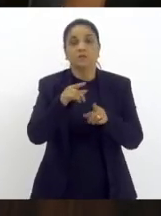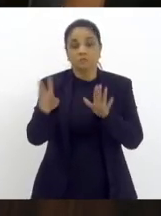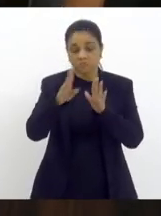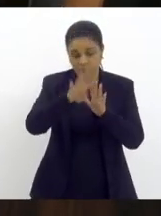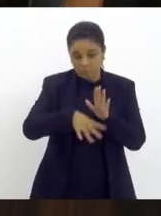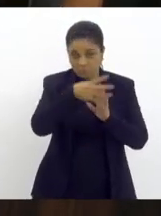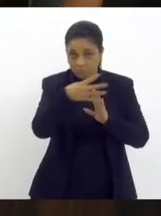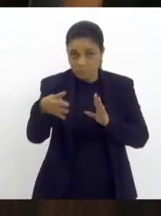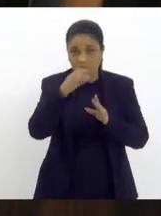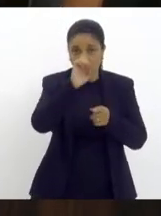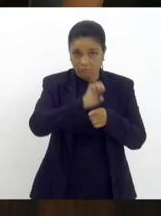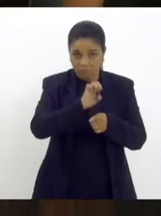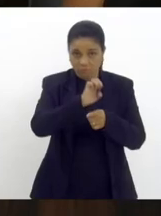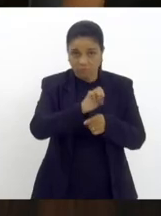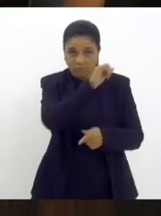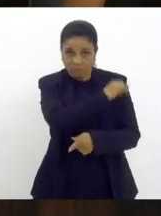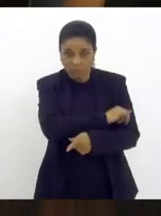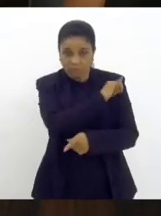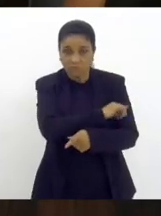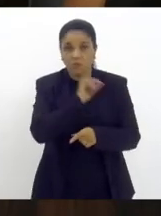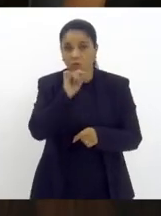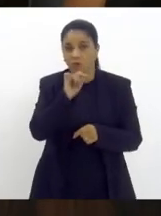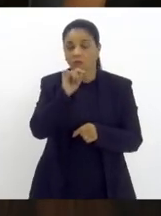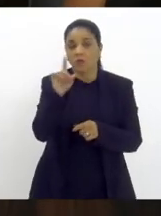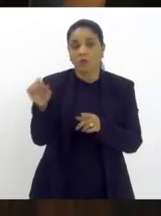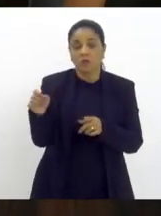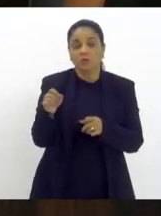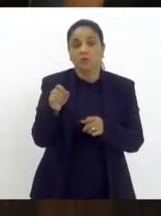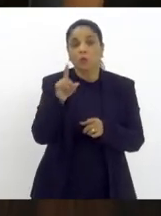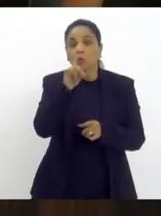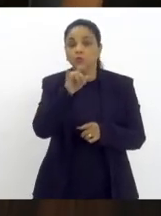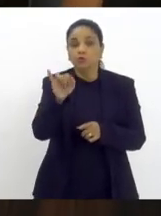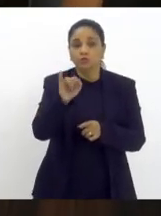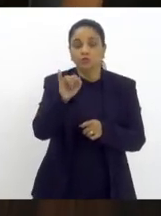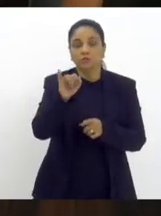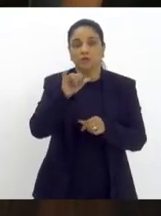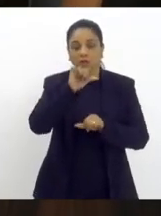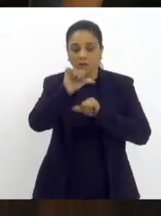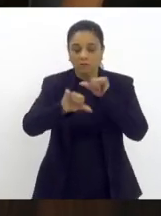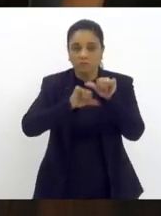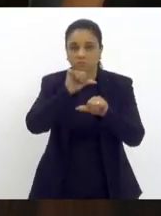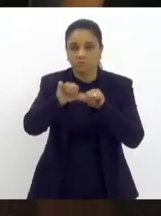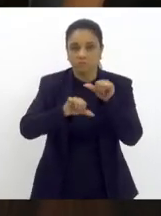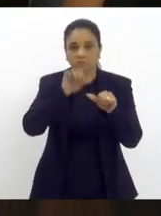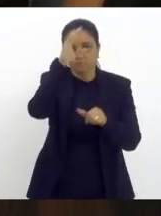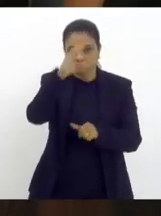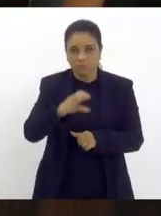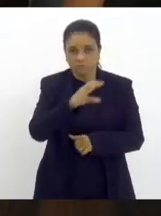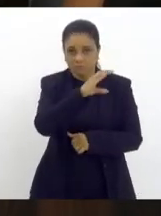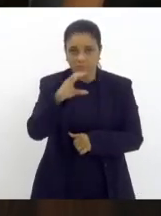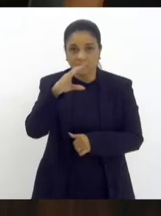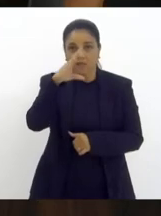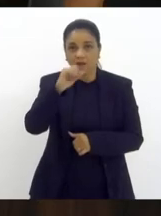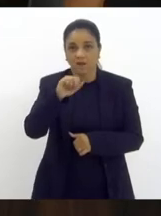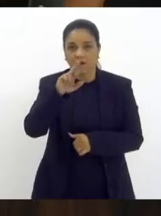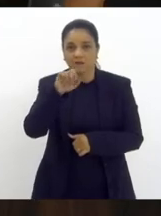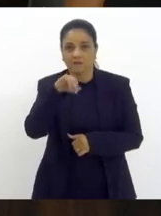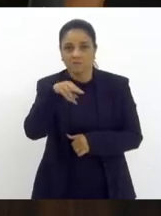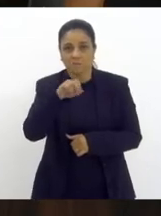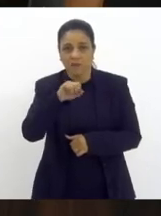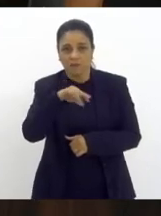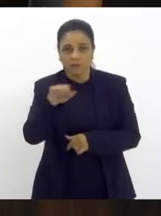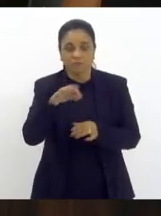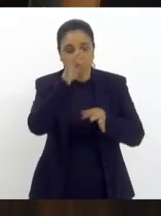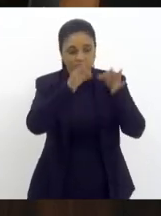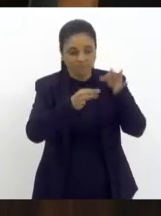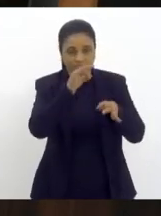Estado do Rio de Janeiro o dia da Renovação Carismática Católica parecia das comissões de Constituição